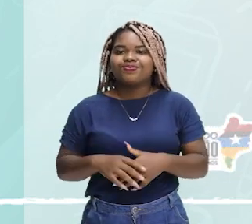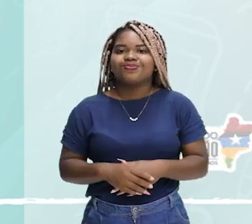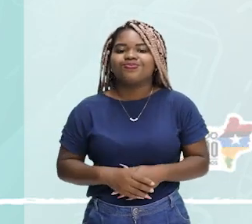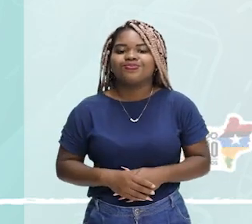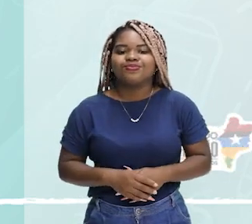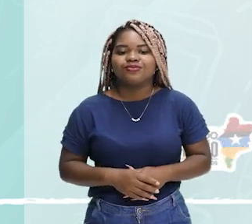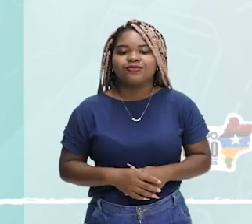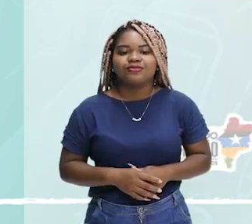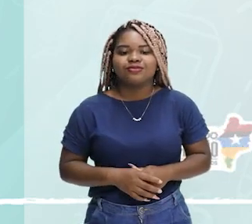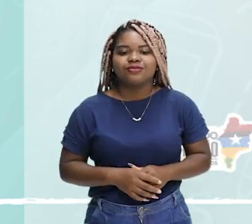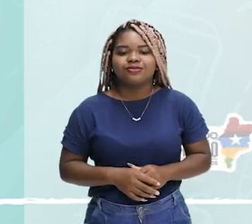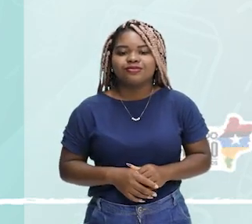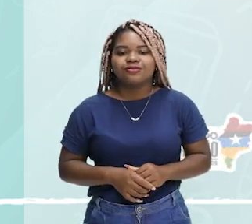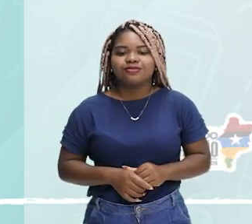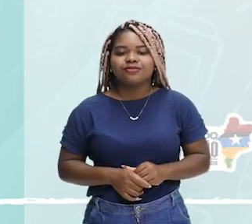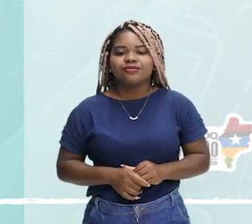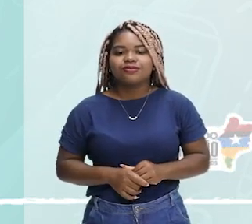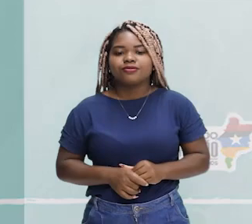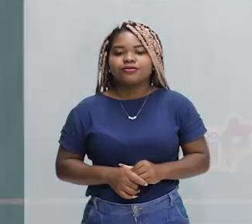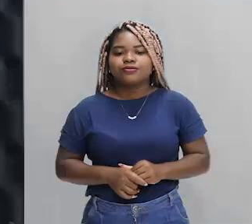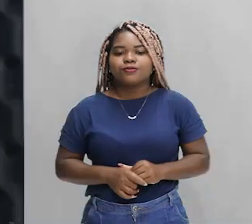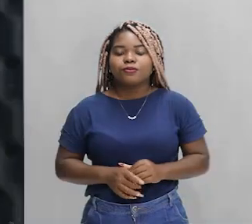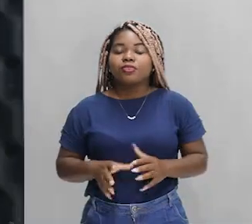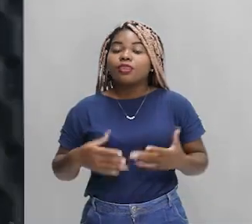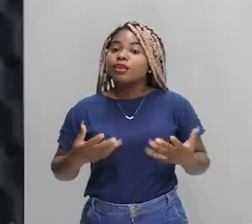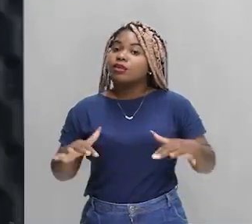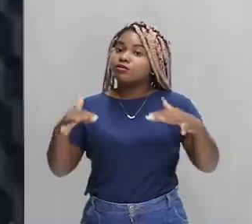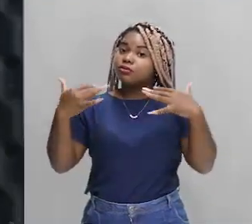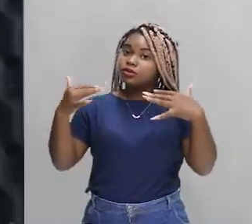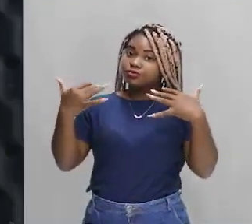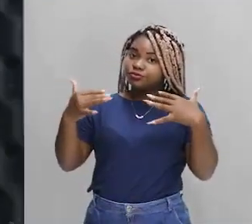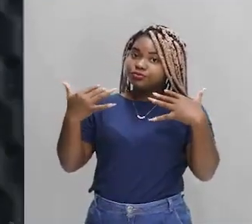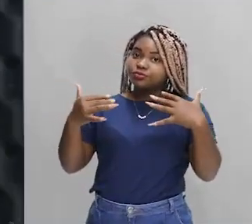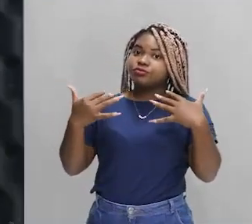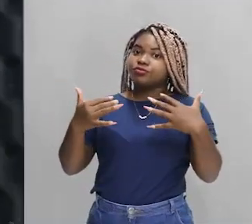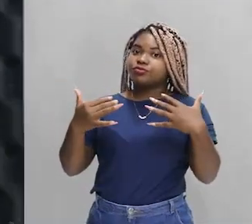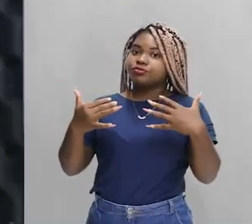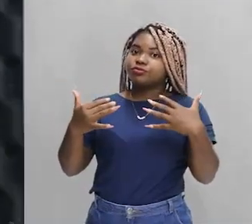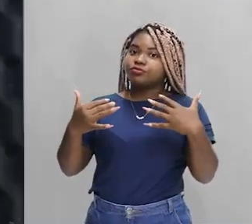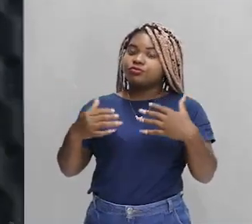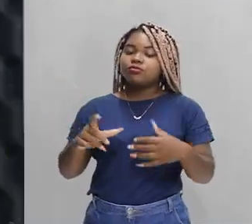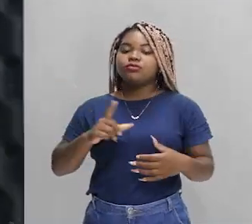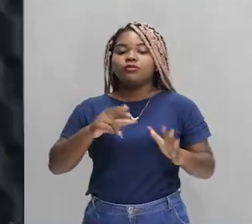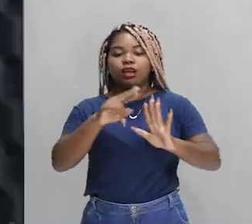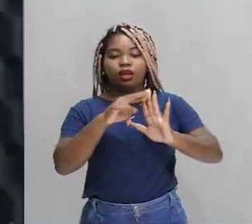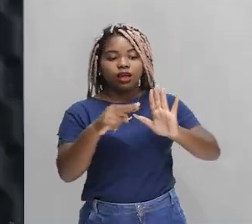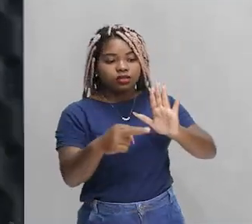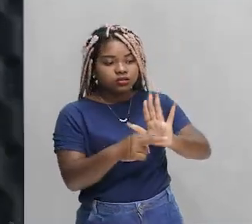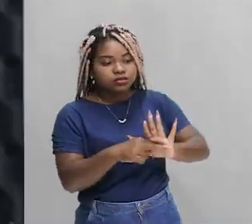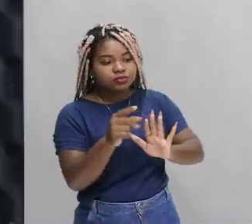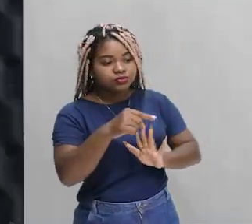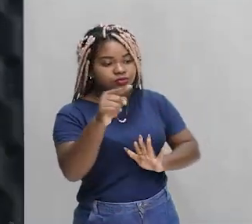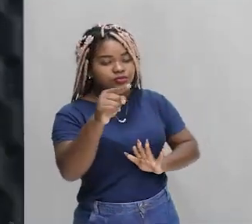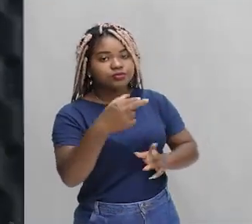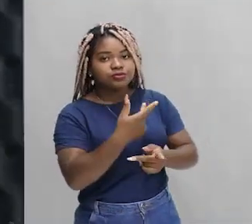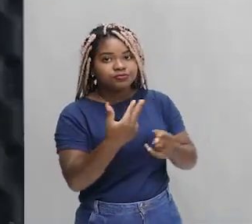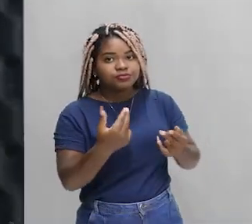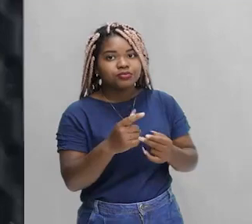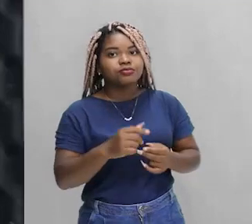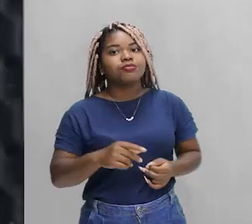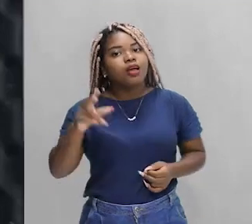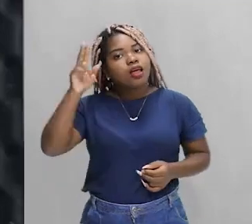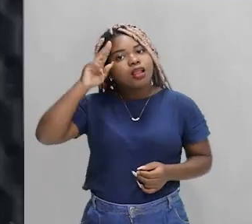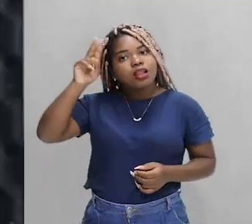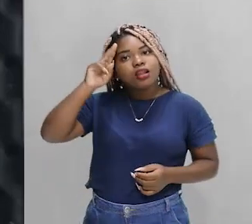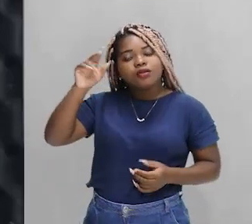Voltando aqui nessa. Então, turma, fiquem muito atentos para quando vocês forem fazer as regras de acentuação, para vocês precisam